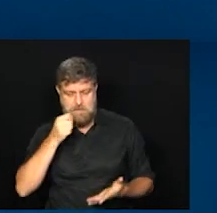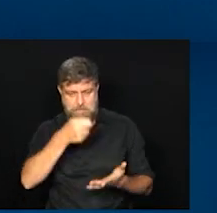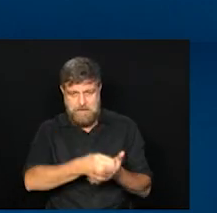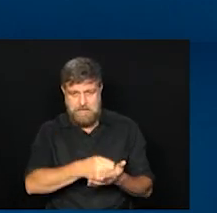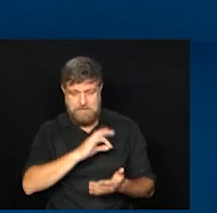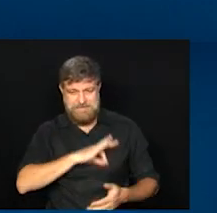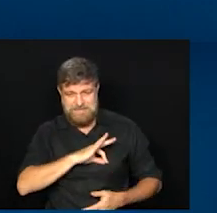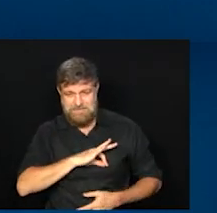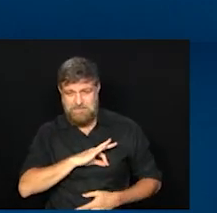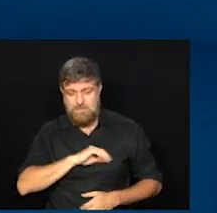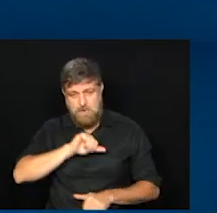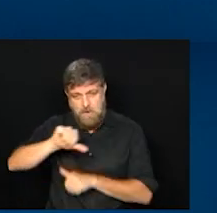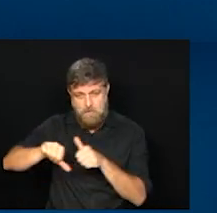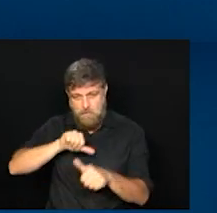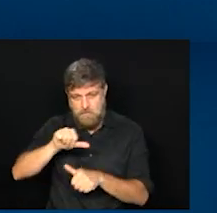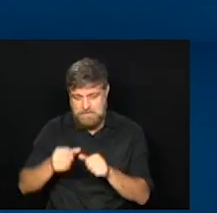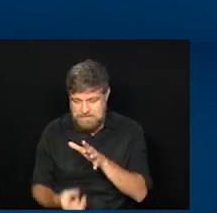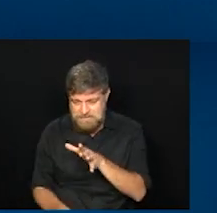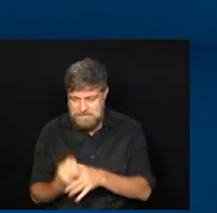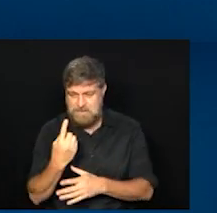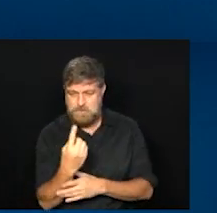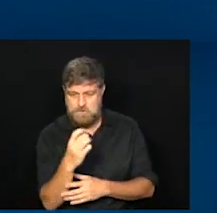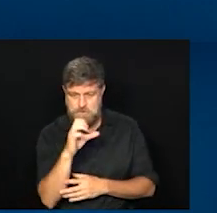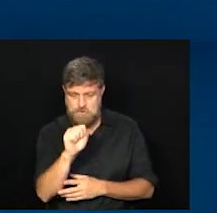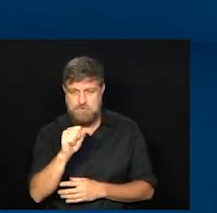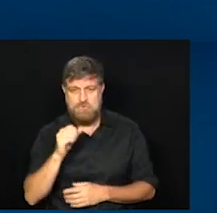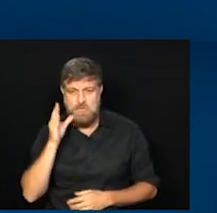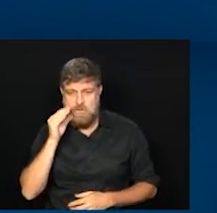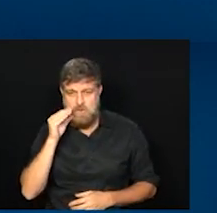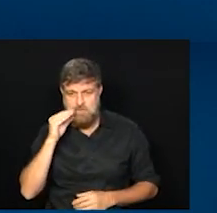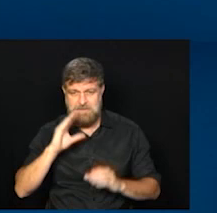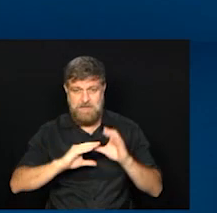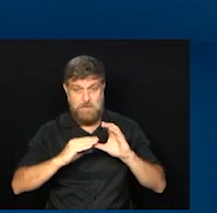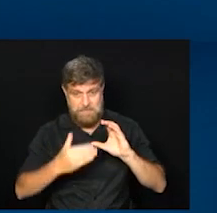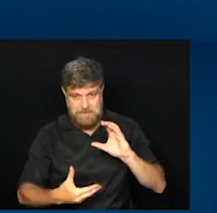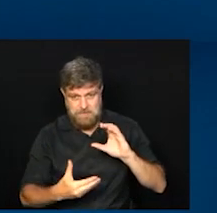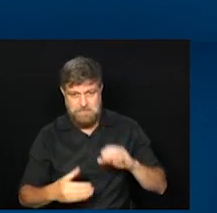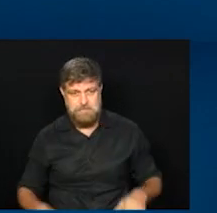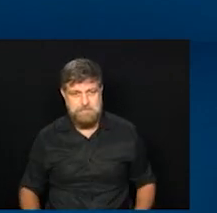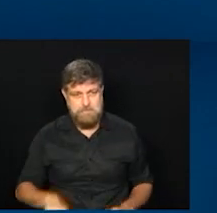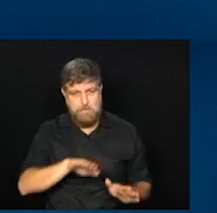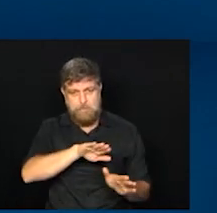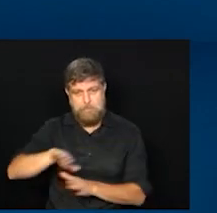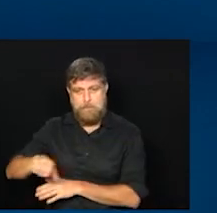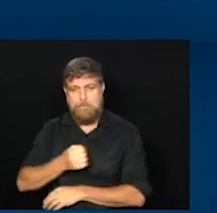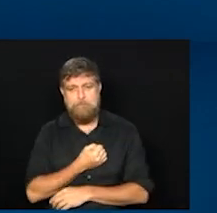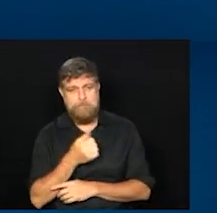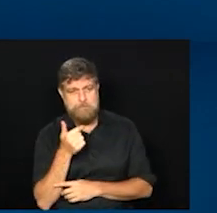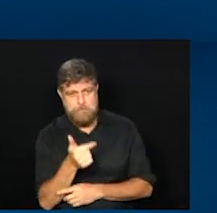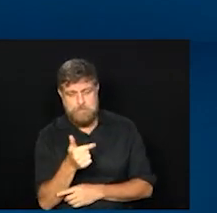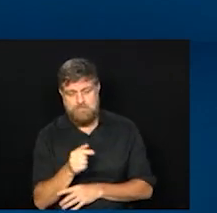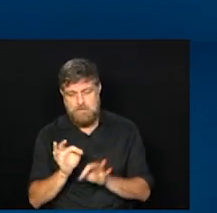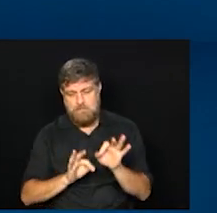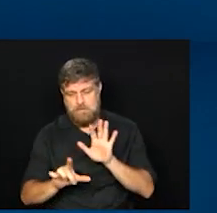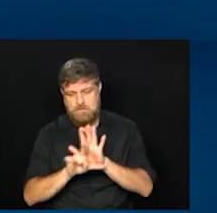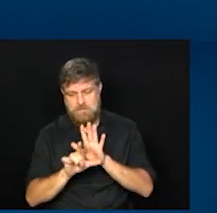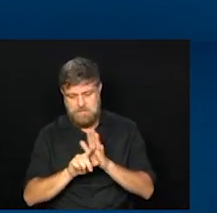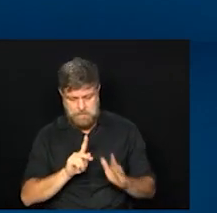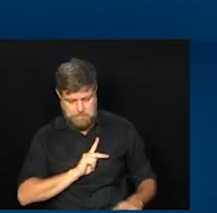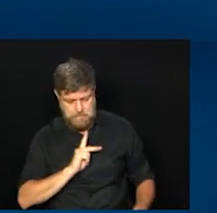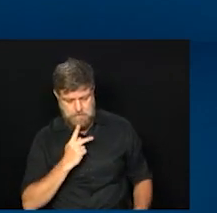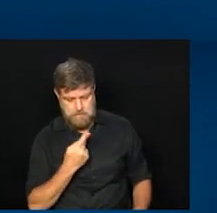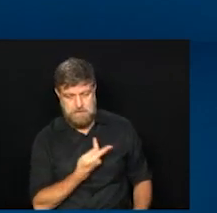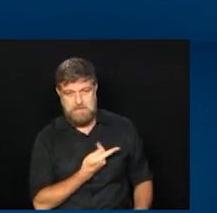serão criados outros 18 cargos em comissão. O item 2 é o projeto de lei de autoria do vereador Paulo Haddad,